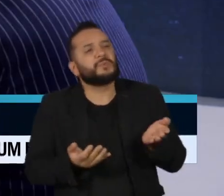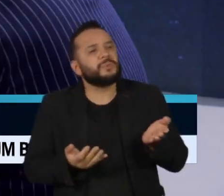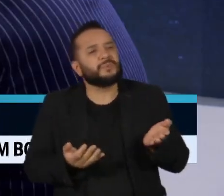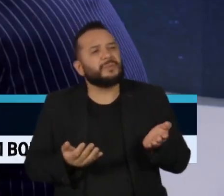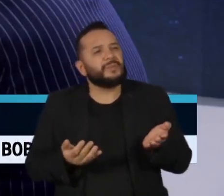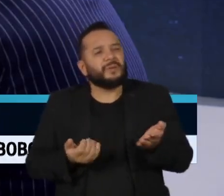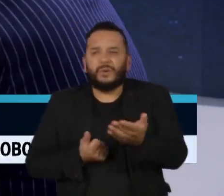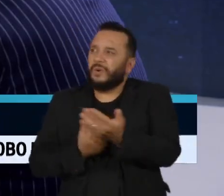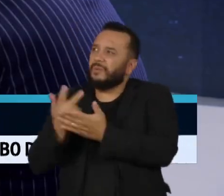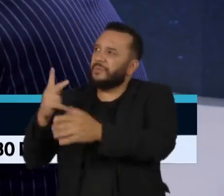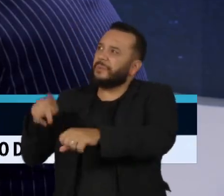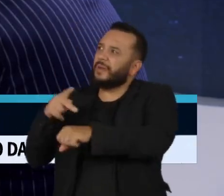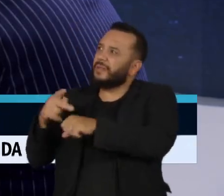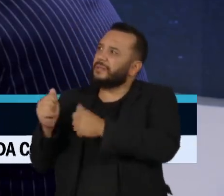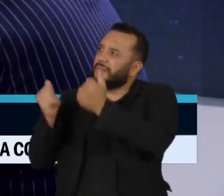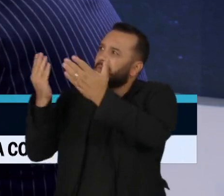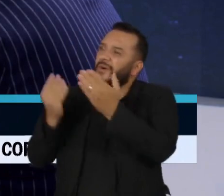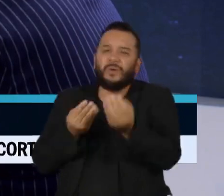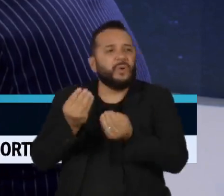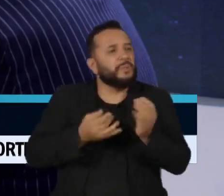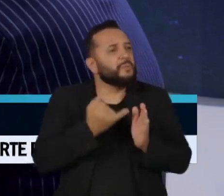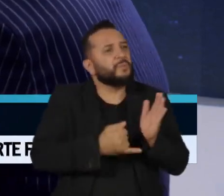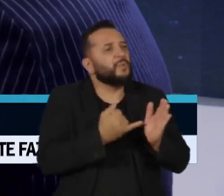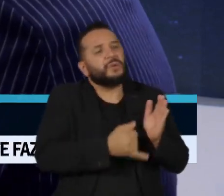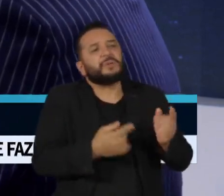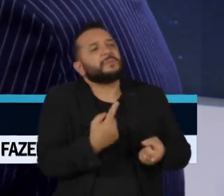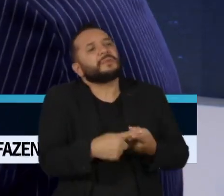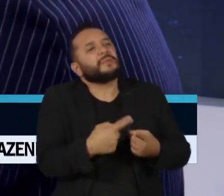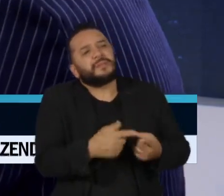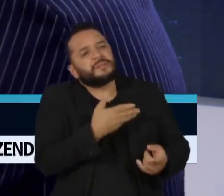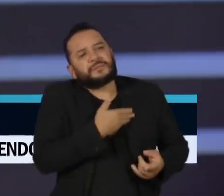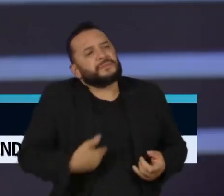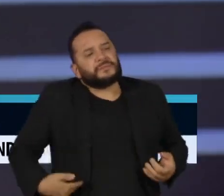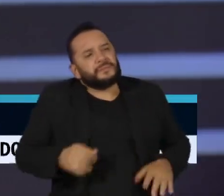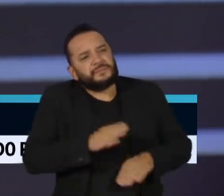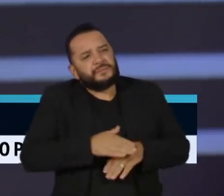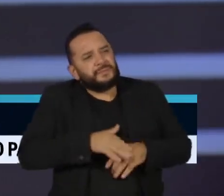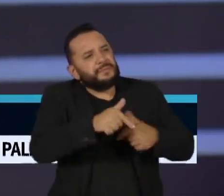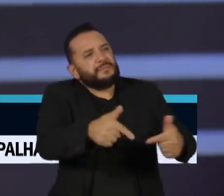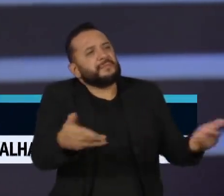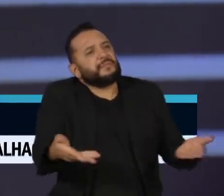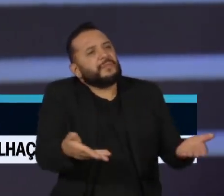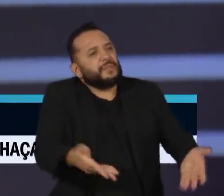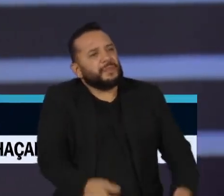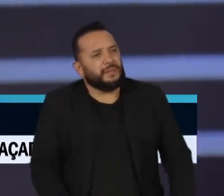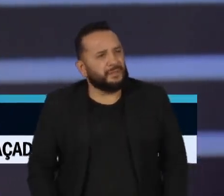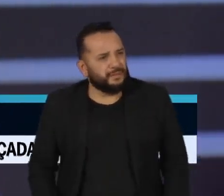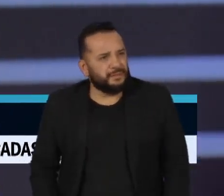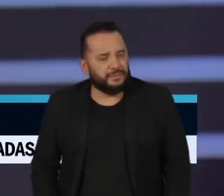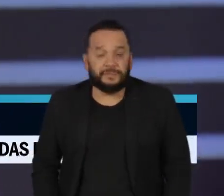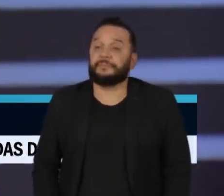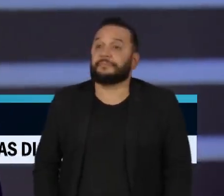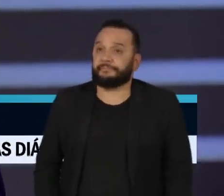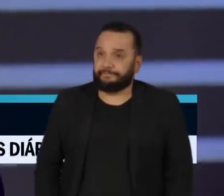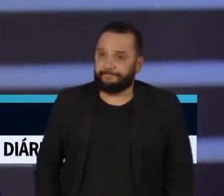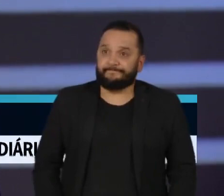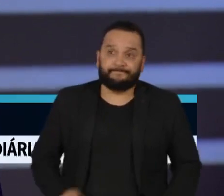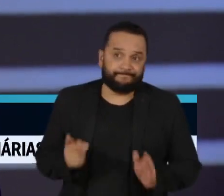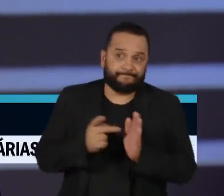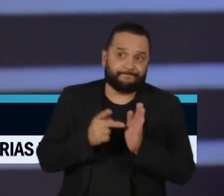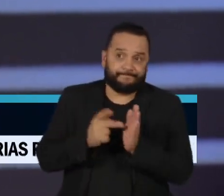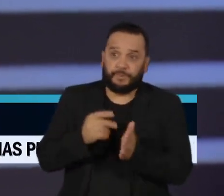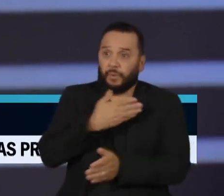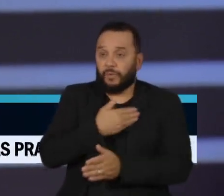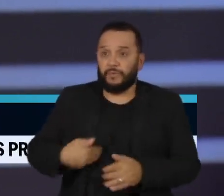que o governo quer, afinal, com tudo isso? Por que agora? Bom, de fato, o governo,